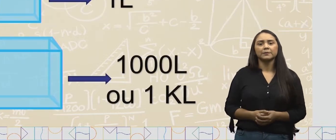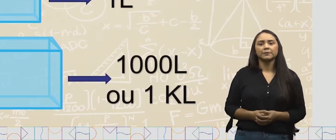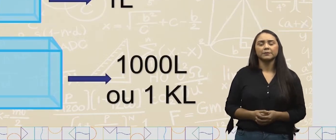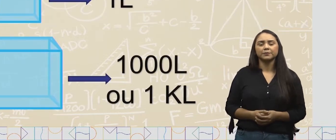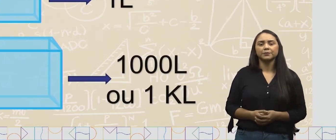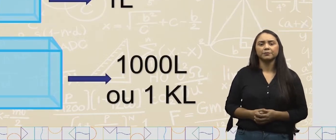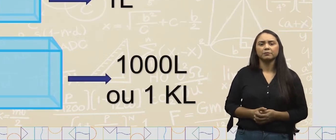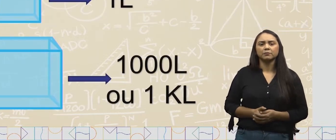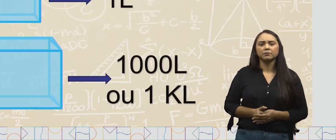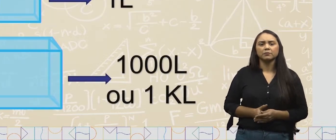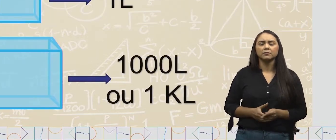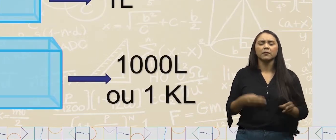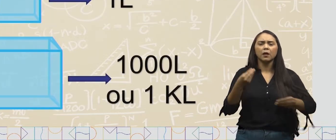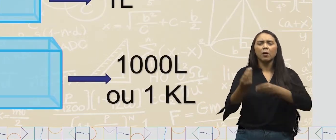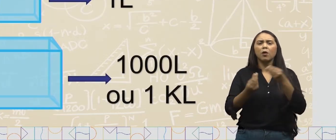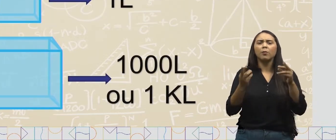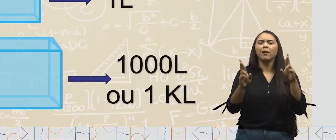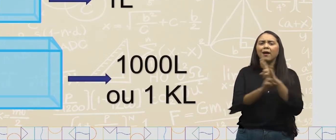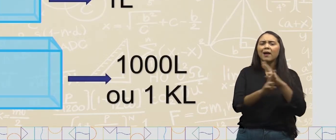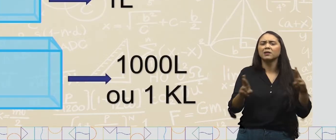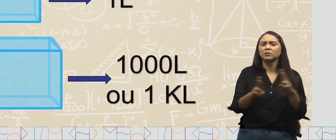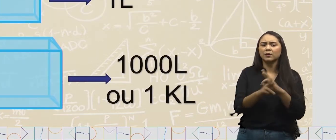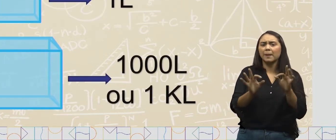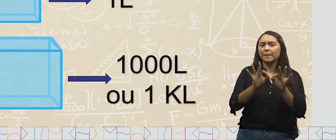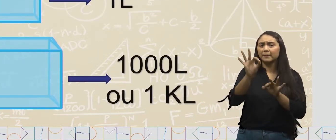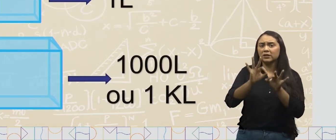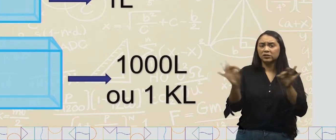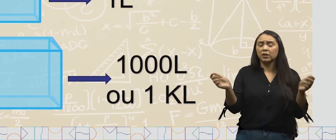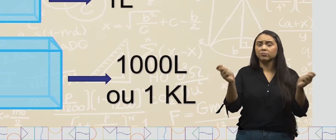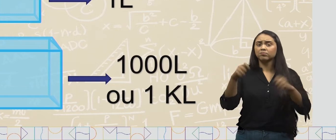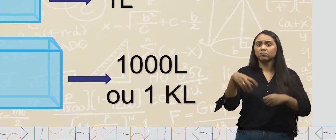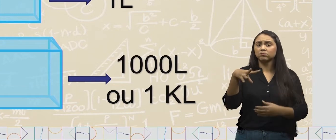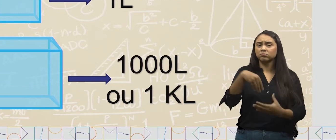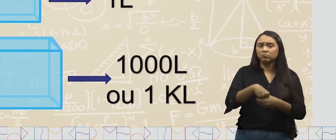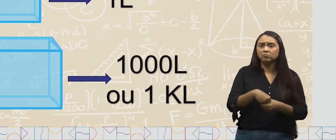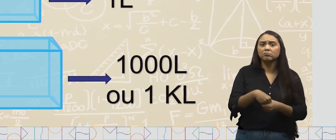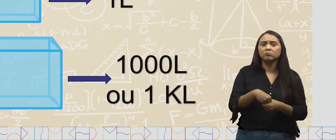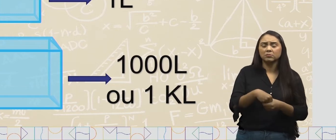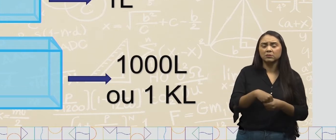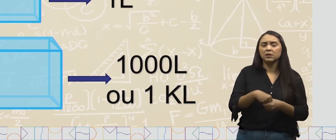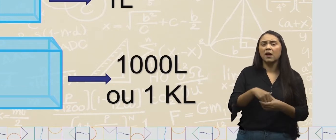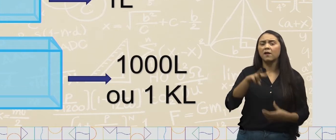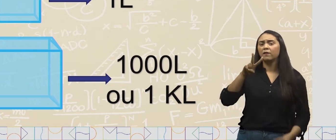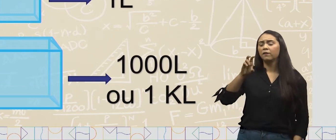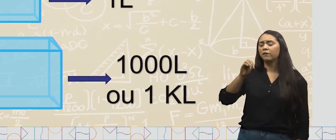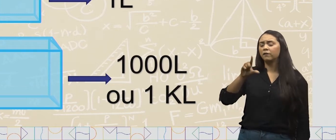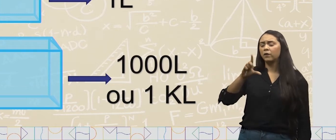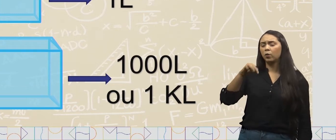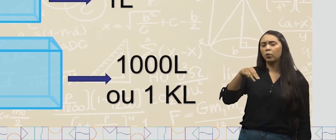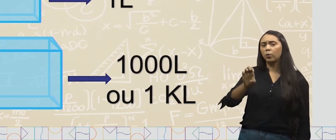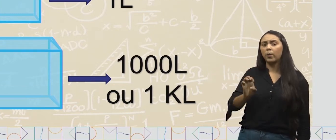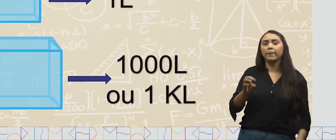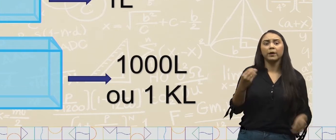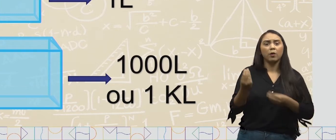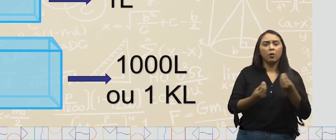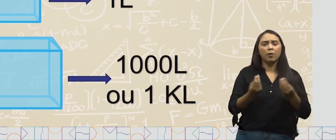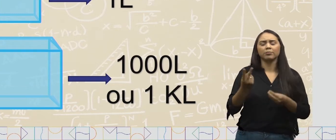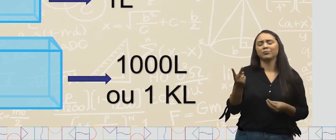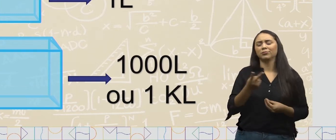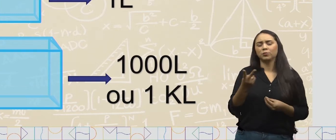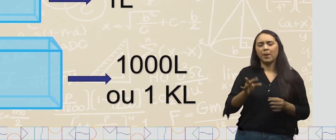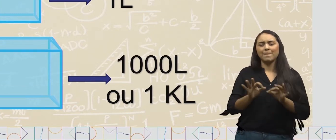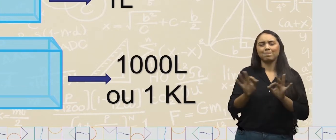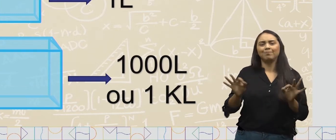E qual a relação entre as medidas de capacidade e de volume? É que as duas vão medir aí